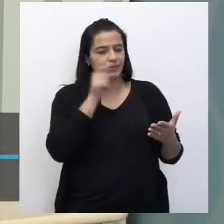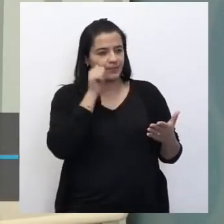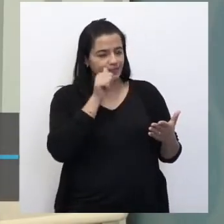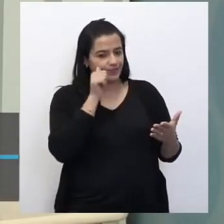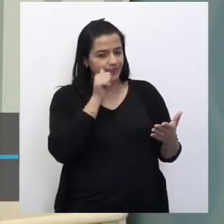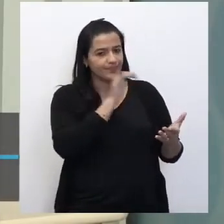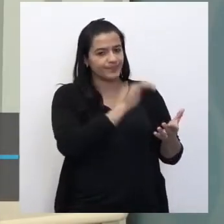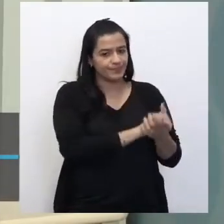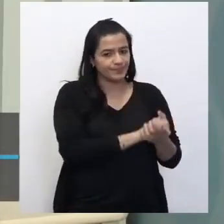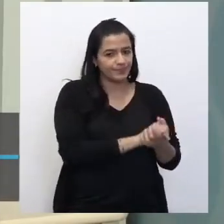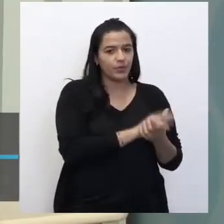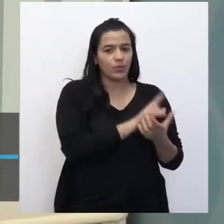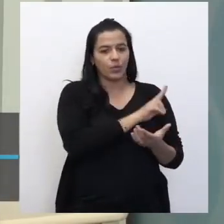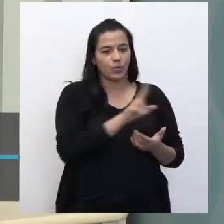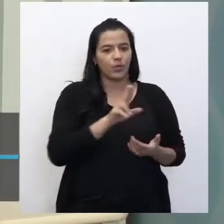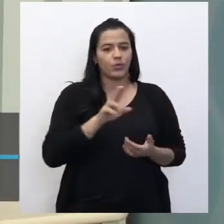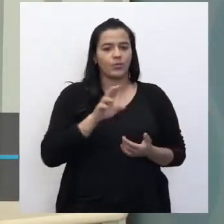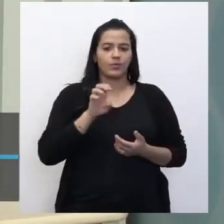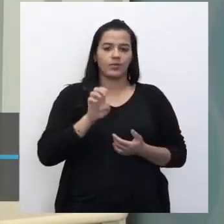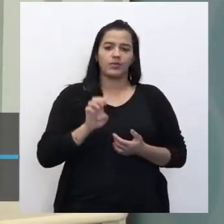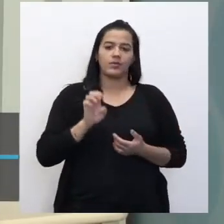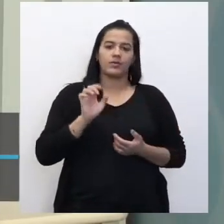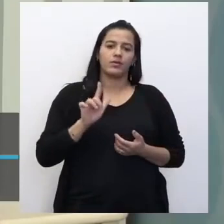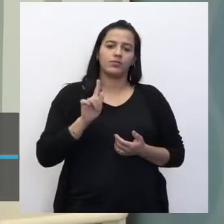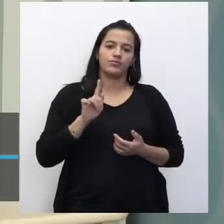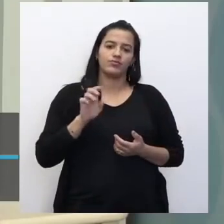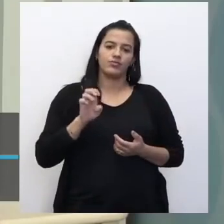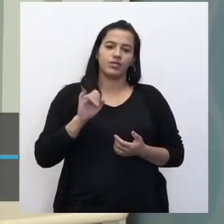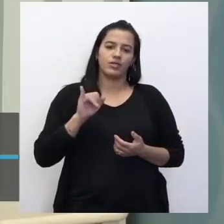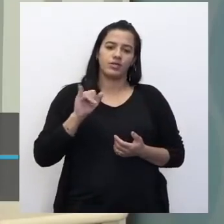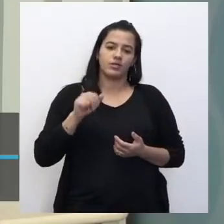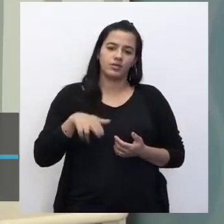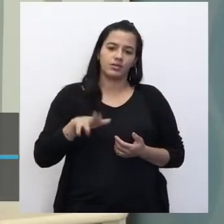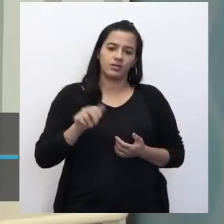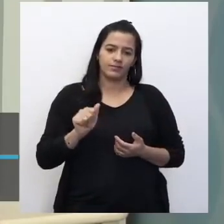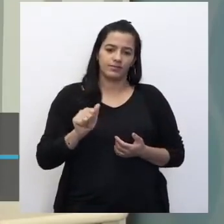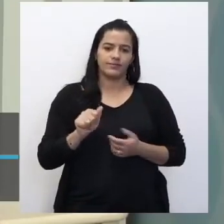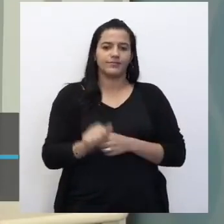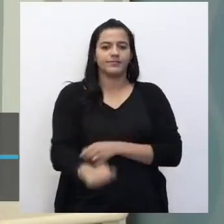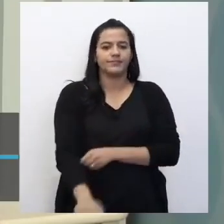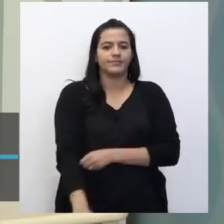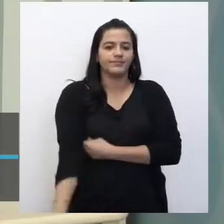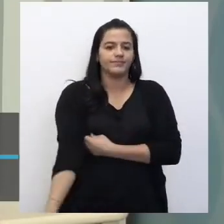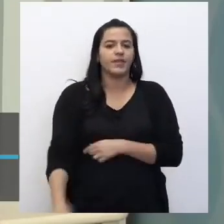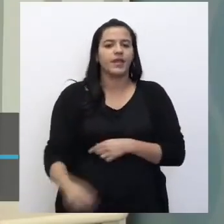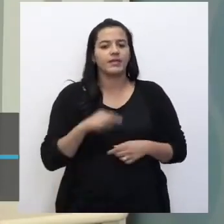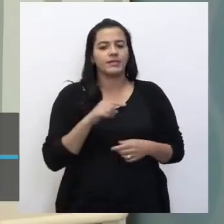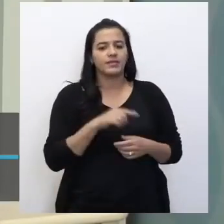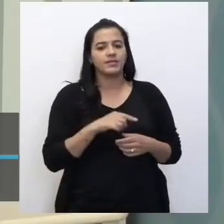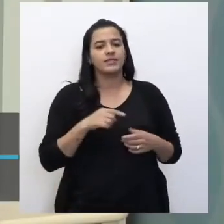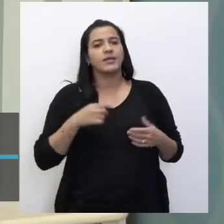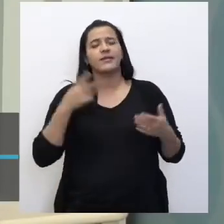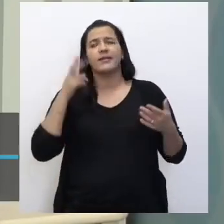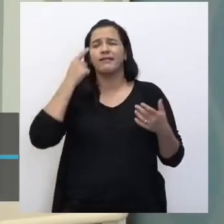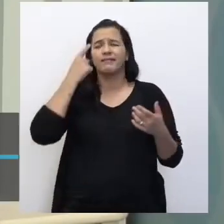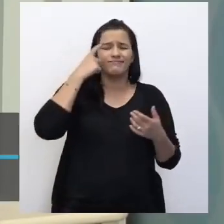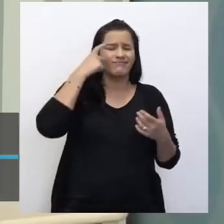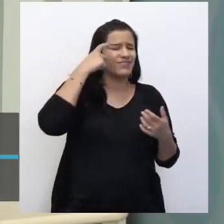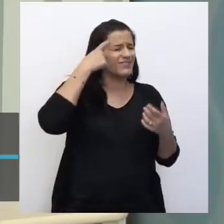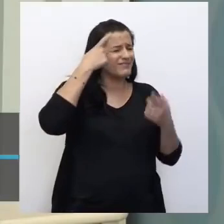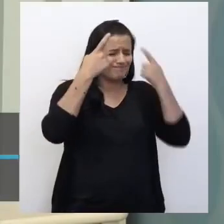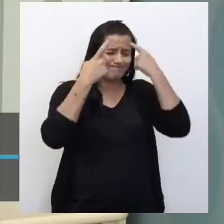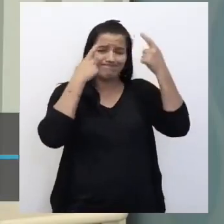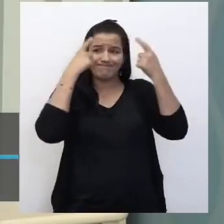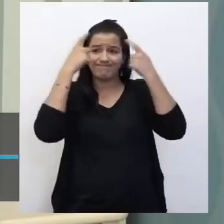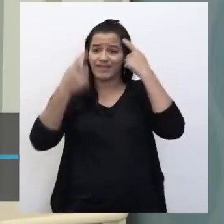chama Eugênia. Percebam, o nome dela é Eugênia. O Machado de Assis era brilhante,